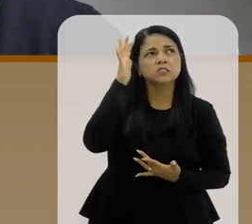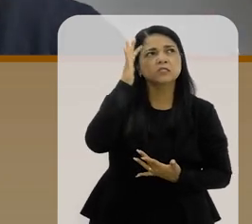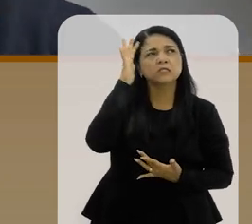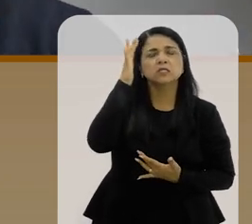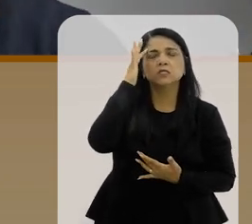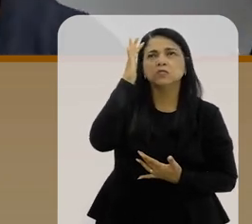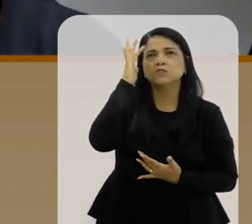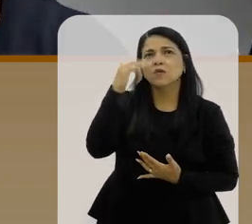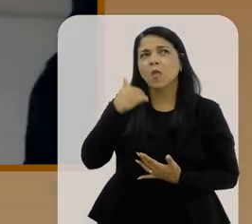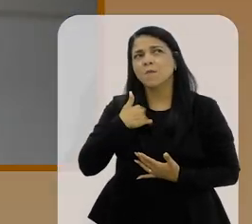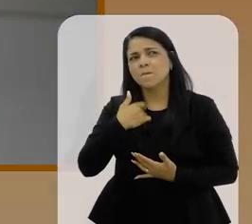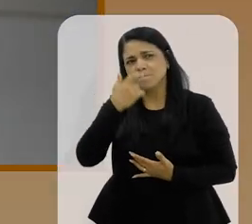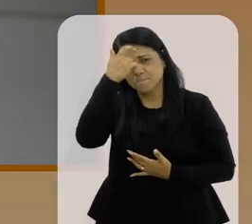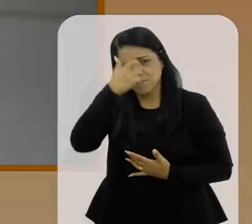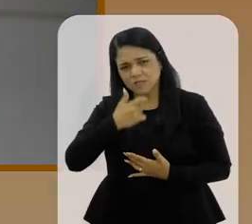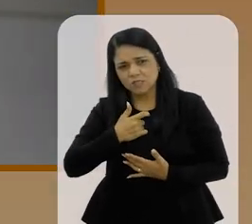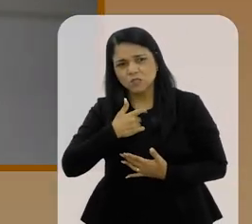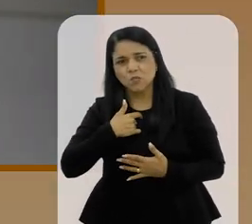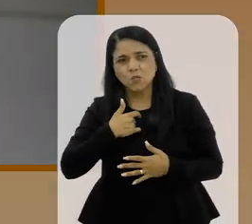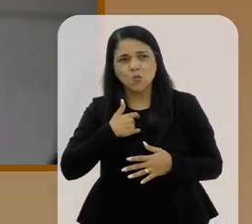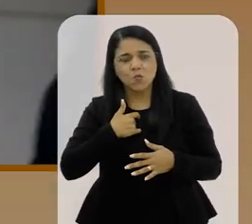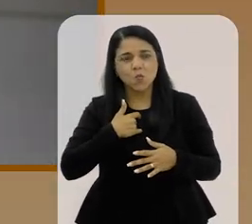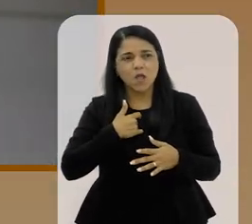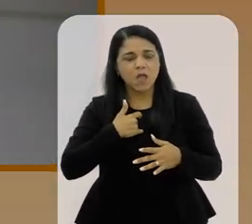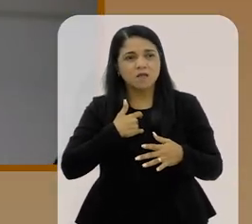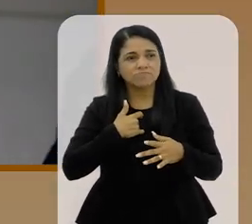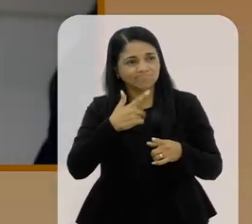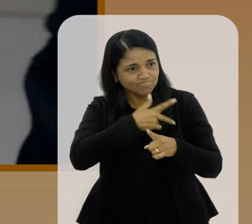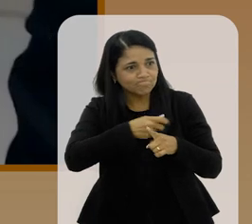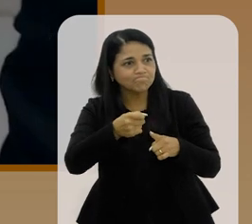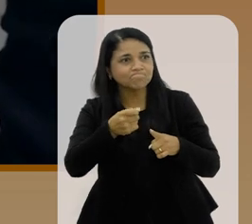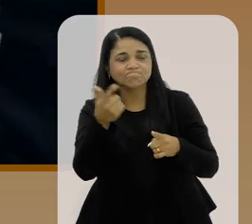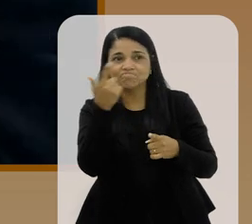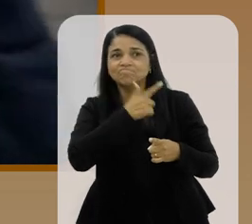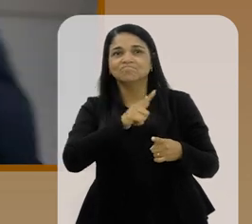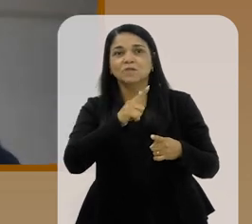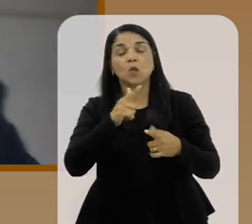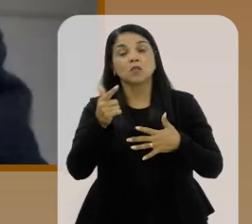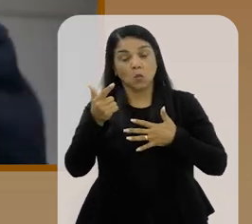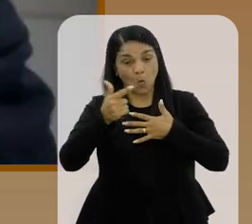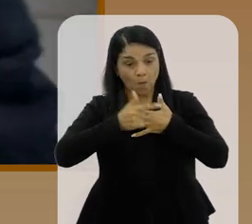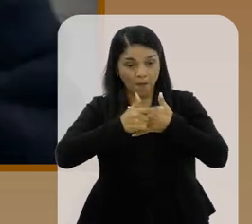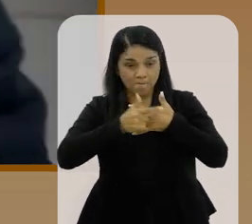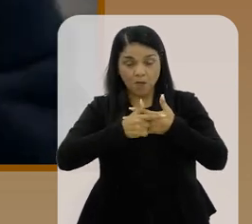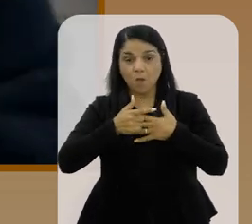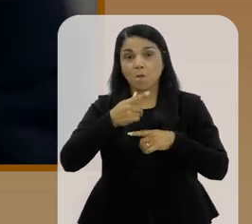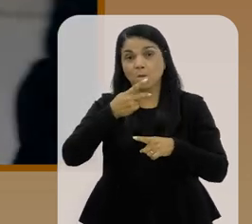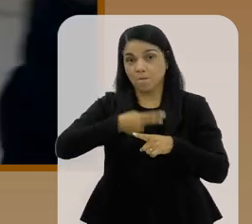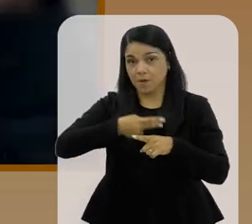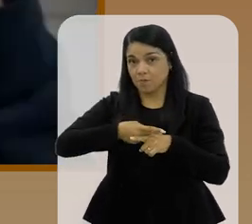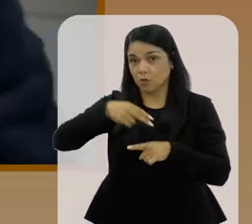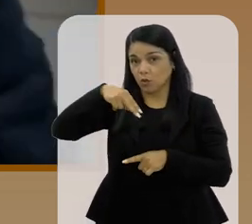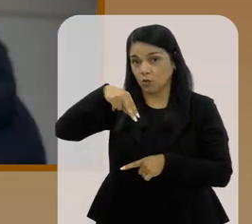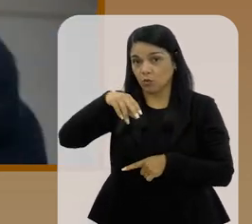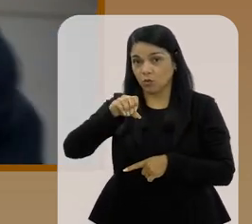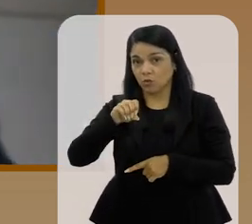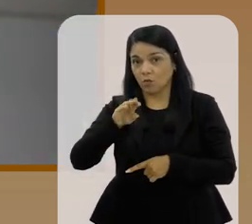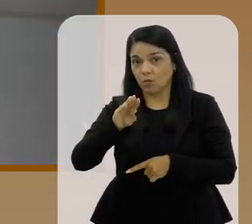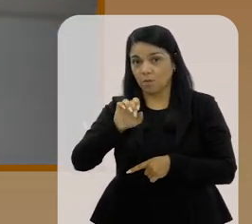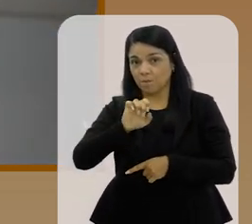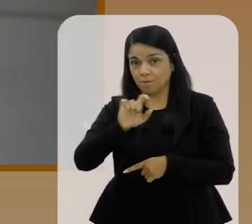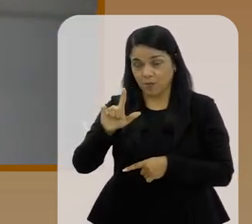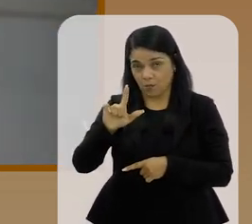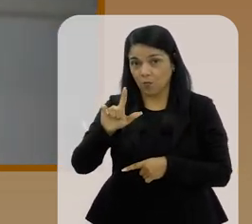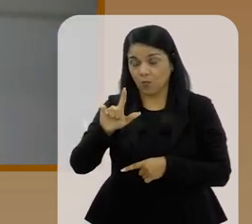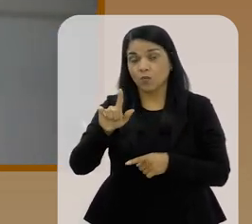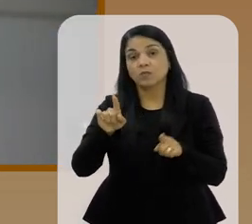como sendo uma pessoa fazendo matemática, não uma coisa totalmente abstrata. Então, esse é um papel que tem o Prêmio Nobel, por exemplo,